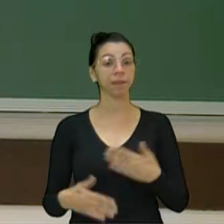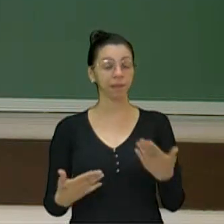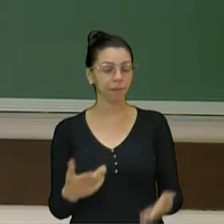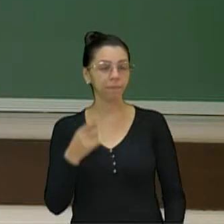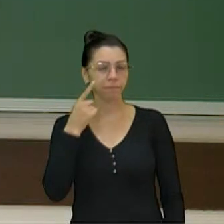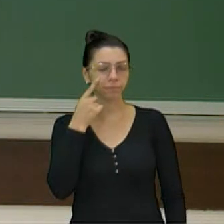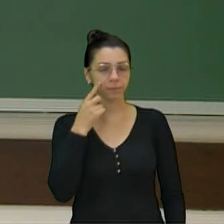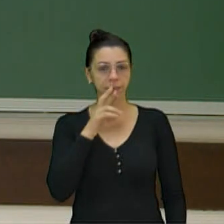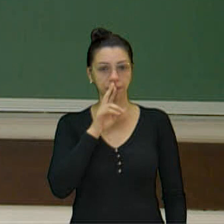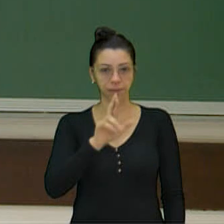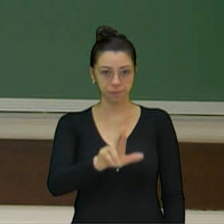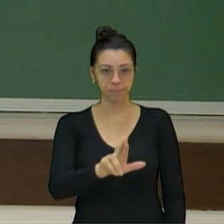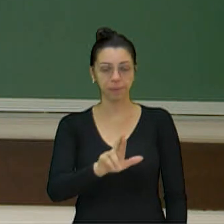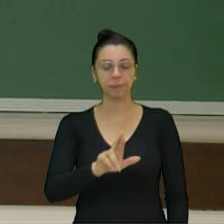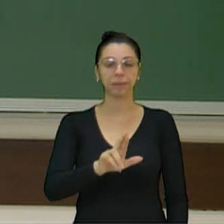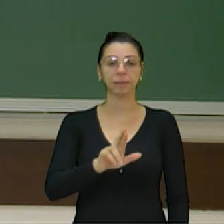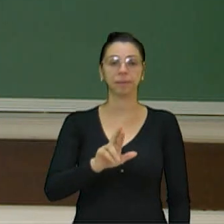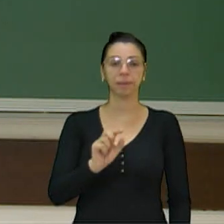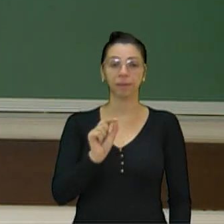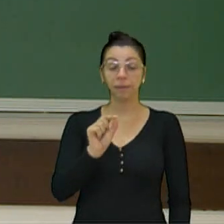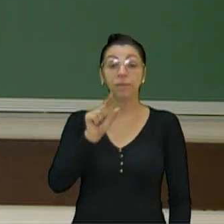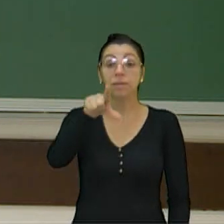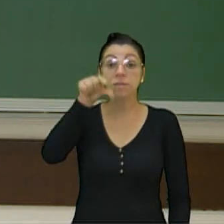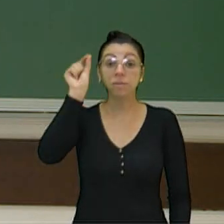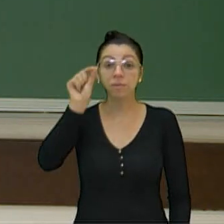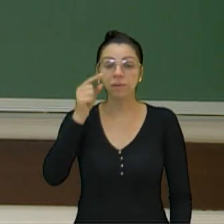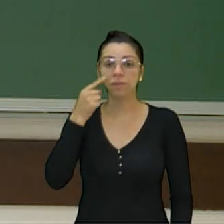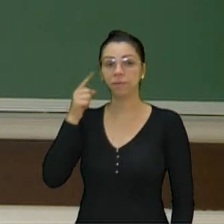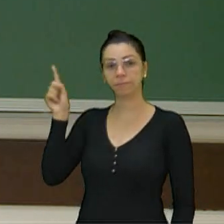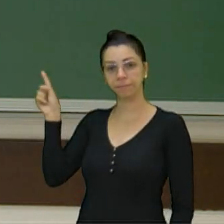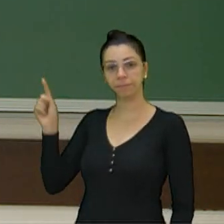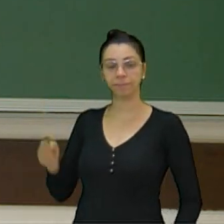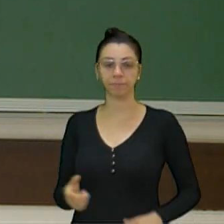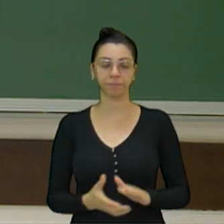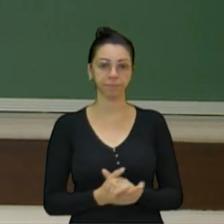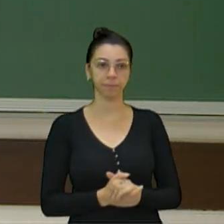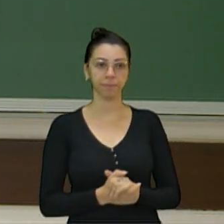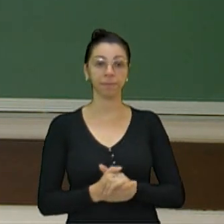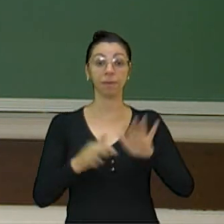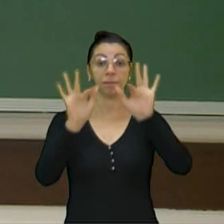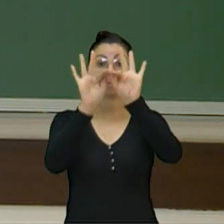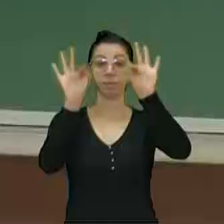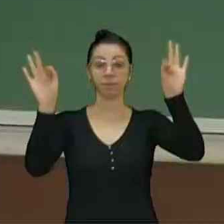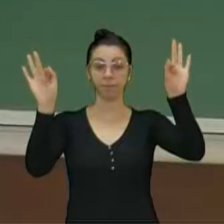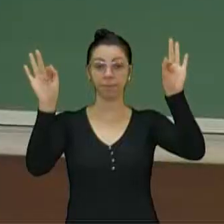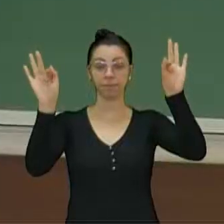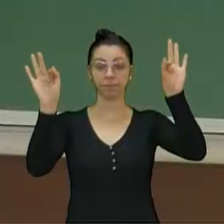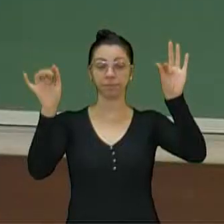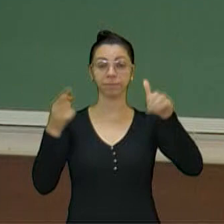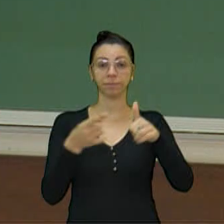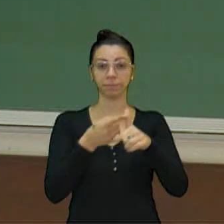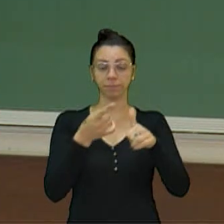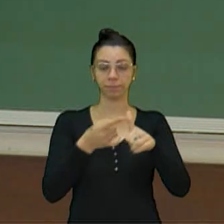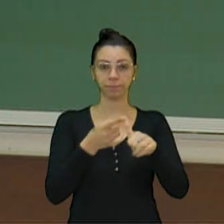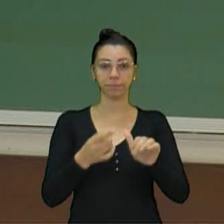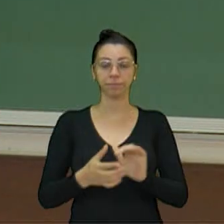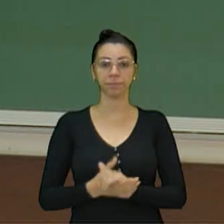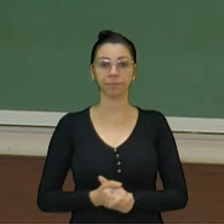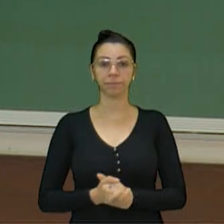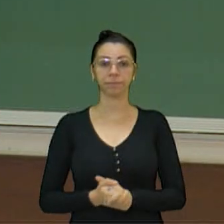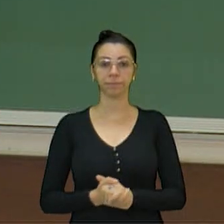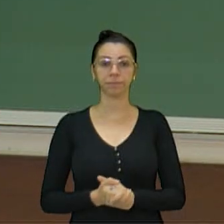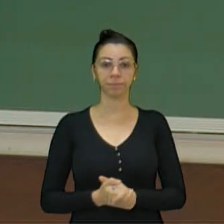Então, vamos checar rapidinho aqui as preposições que vocês marcaram? Então, olha só. Na primeira aqui, é